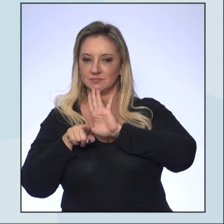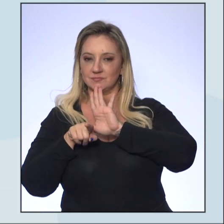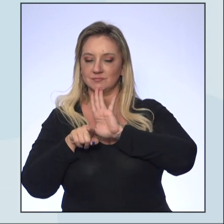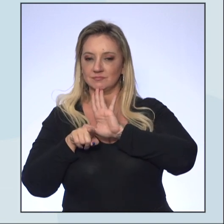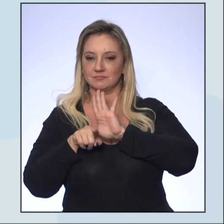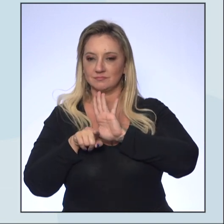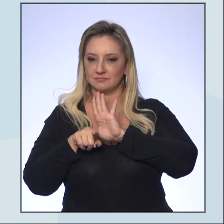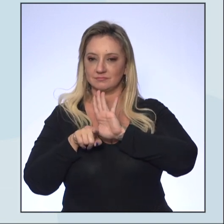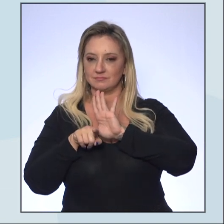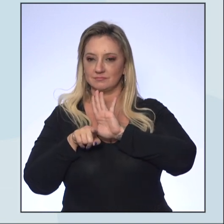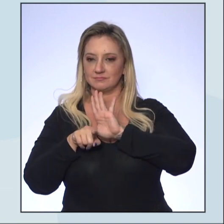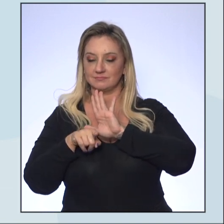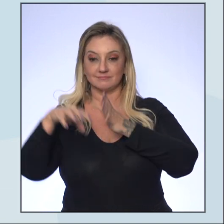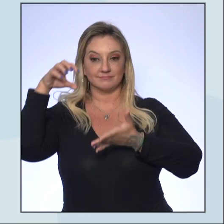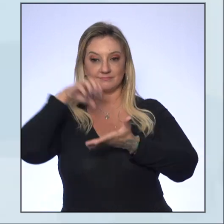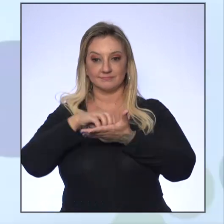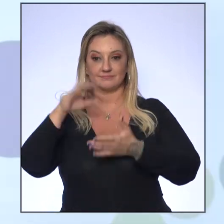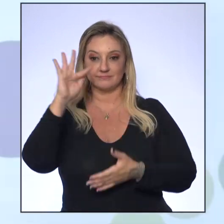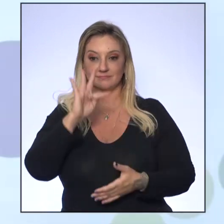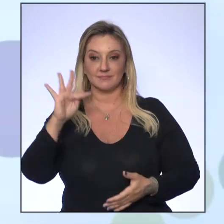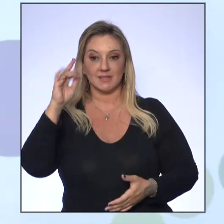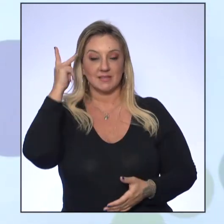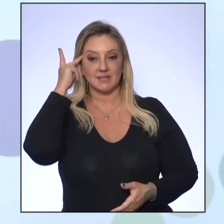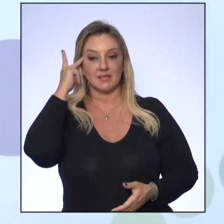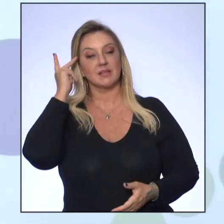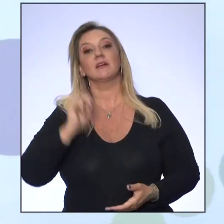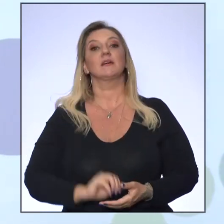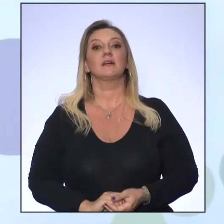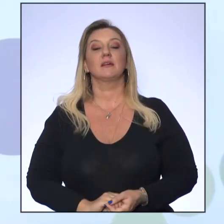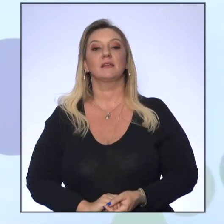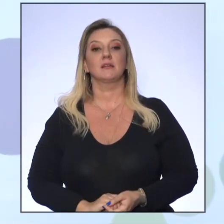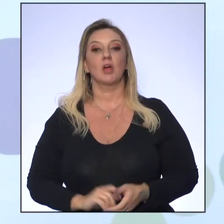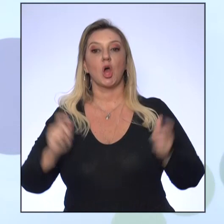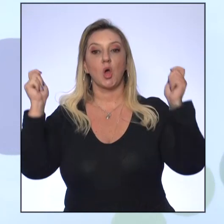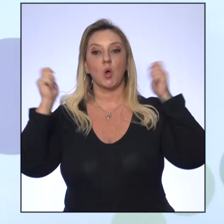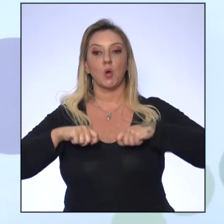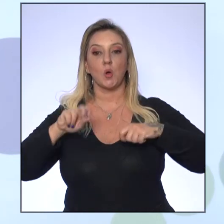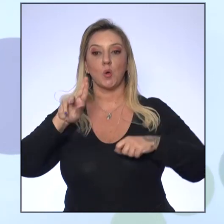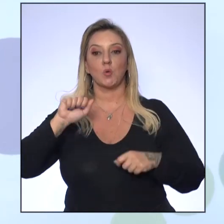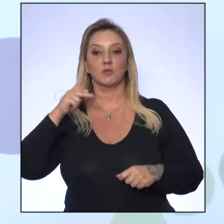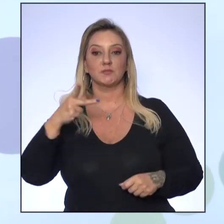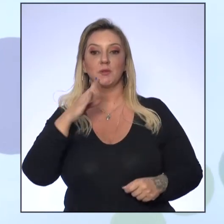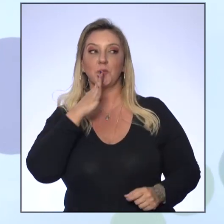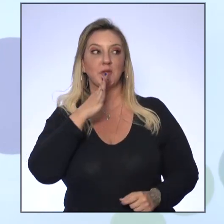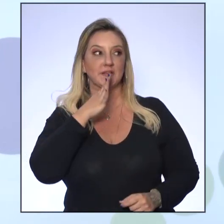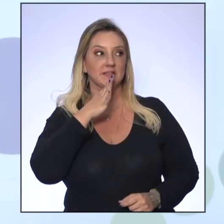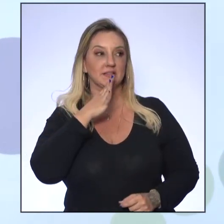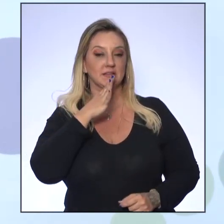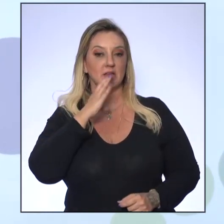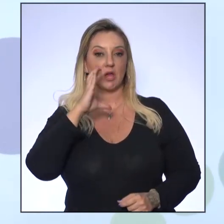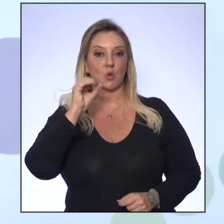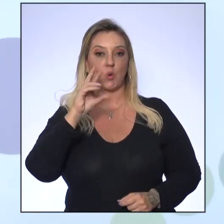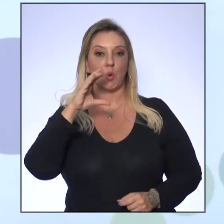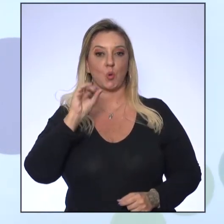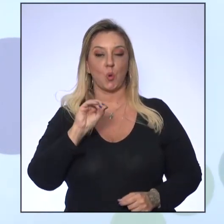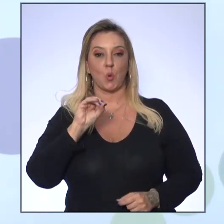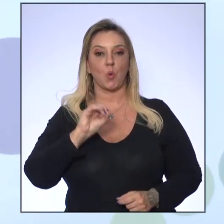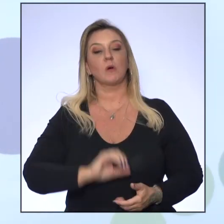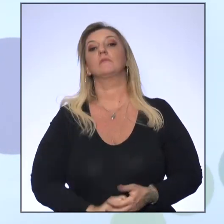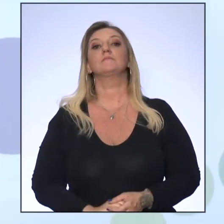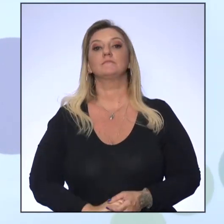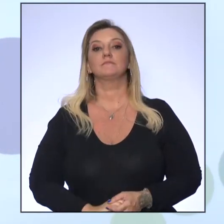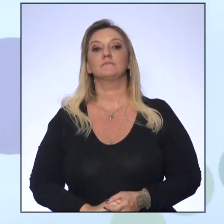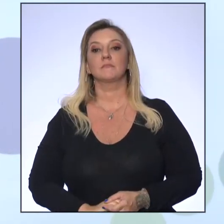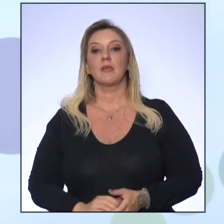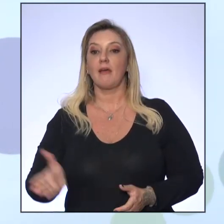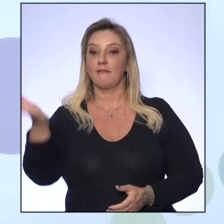que está sediado hoje na Universidade de São Paulo, chamado Competição USP de Conhecimentos, a CUCO, que pertence ao programa